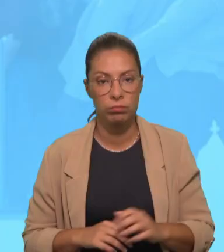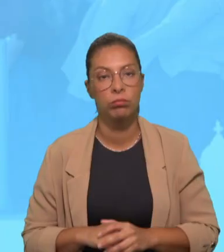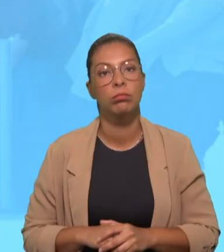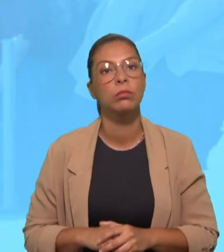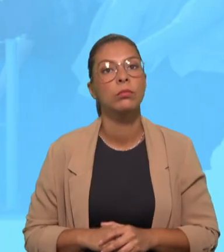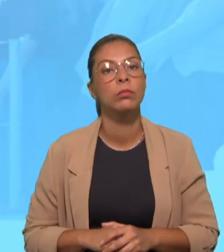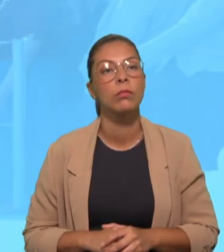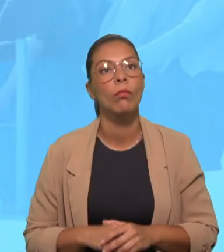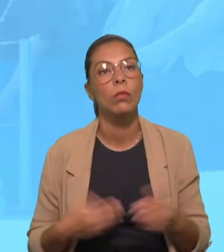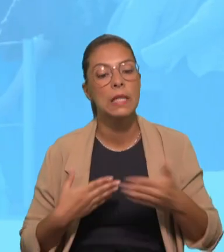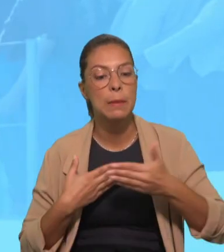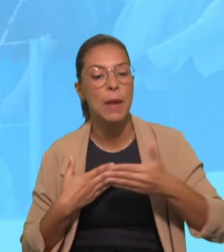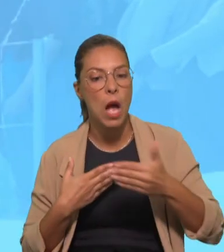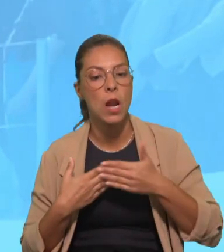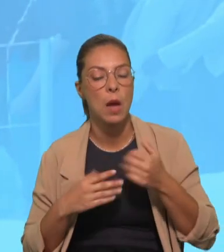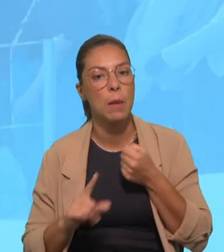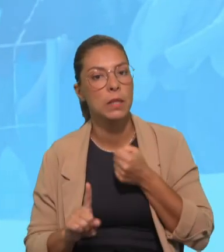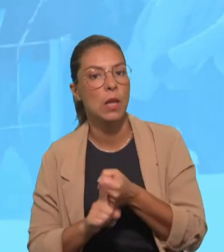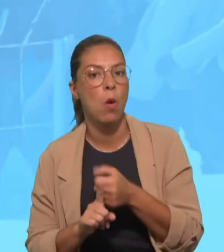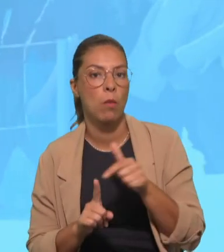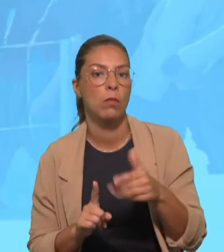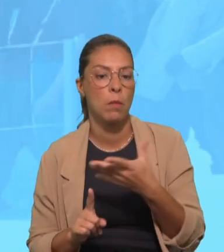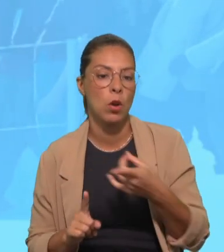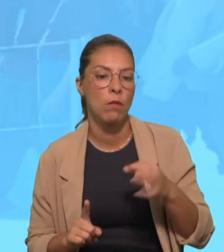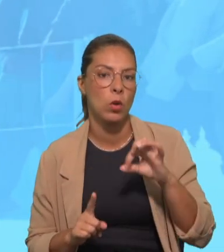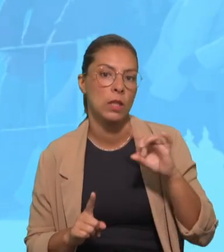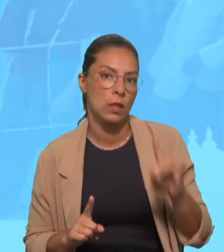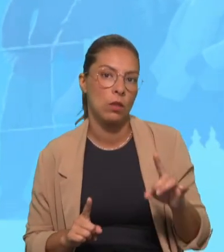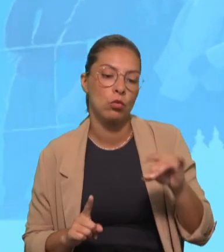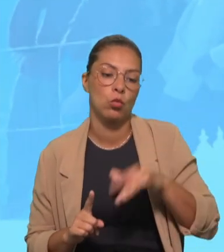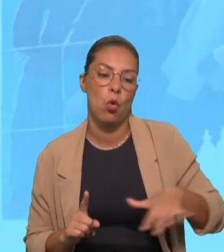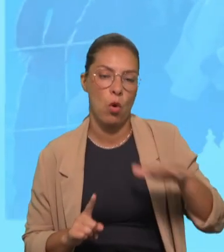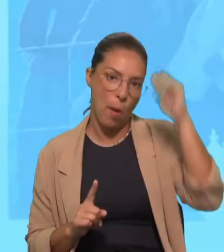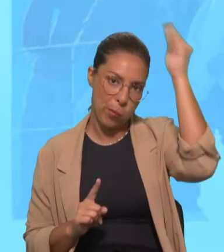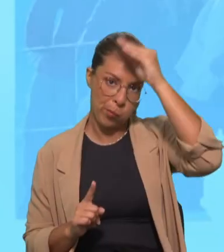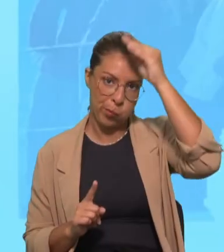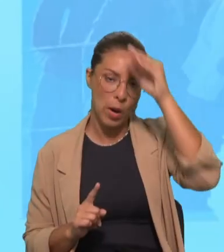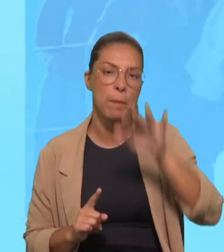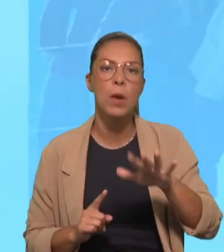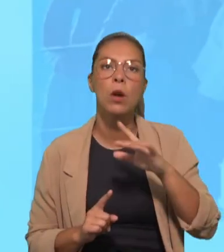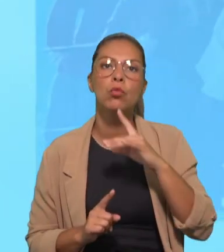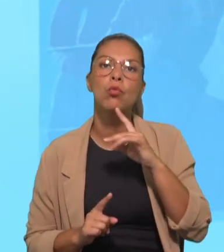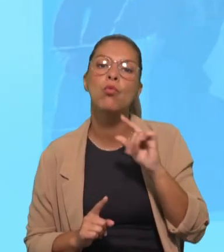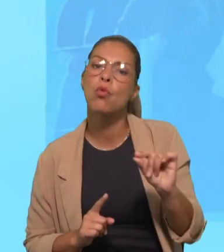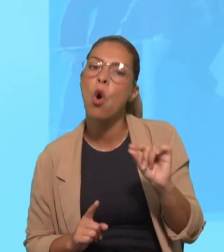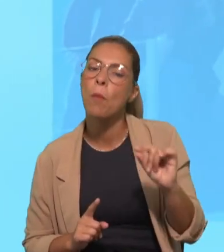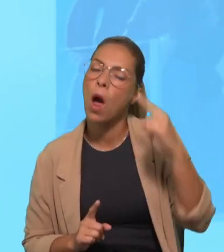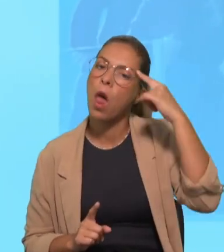primeira semana missionária em 1986 em Jungueiros, mas podemos encontrar nomes que se calhar vale a